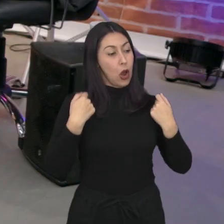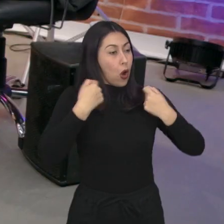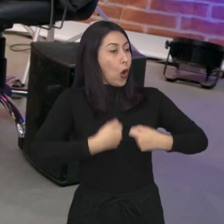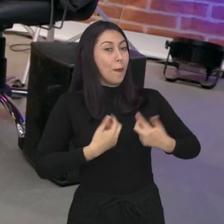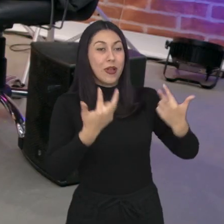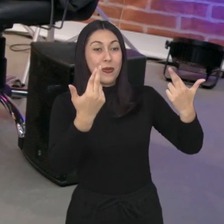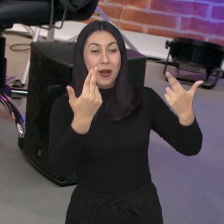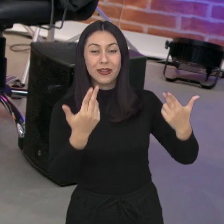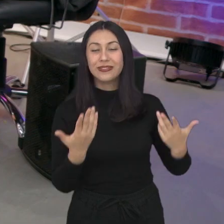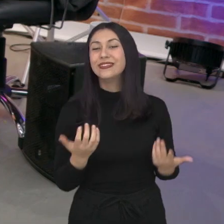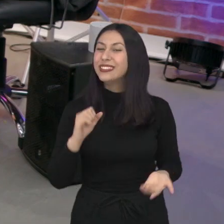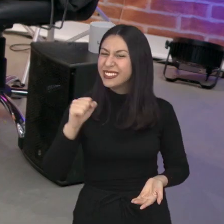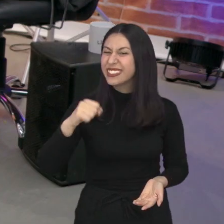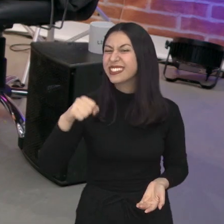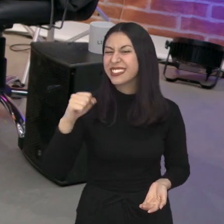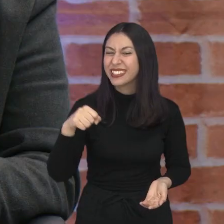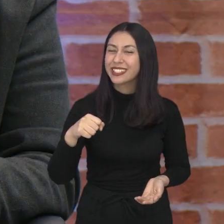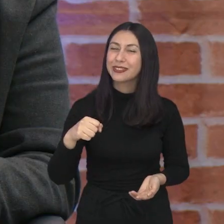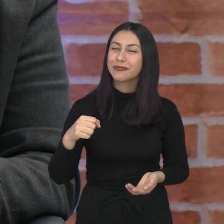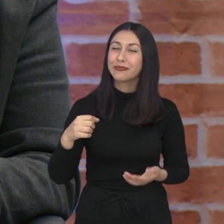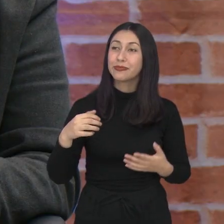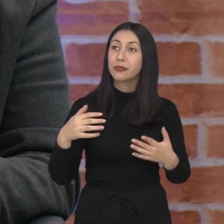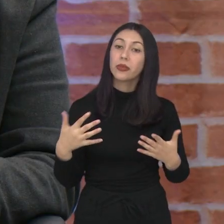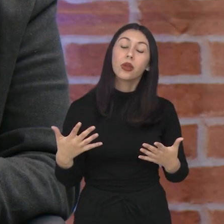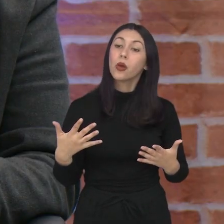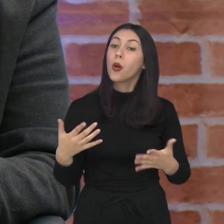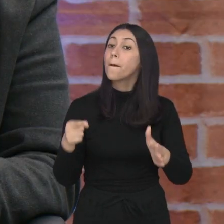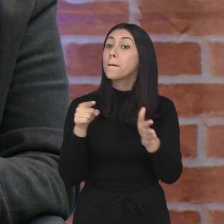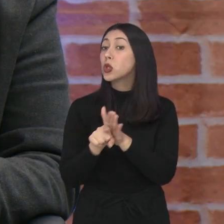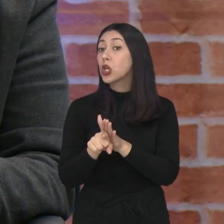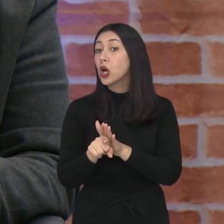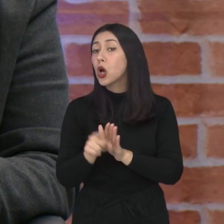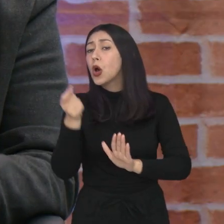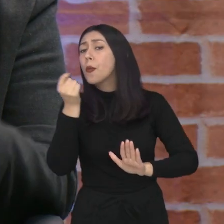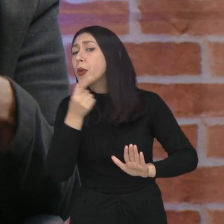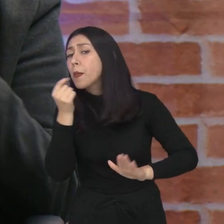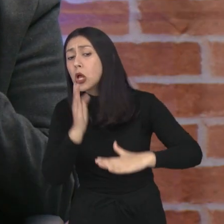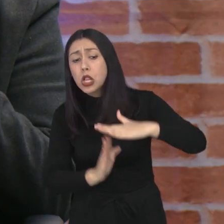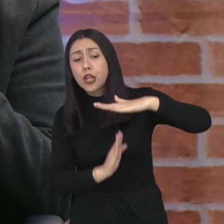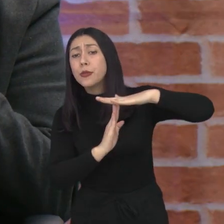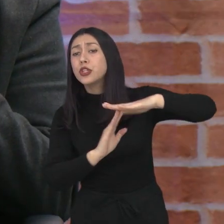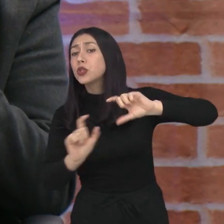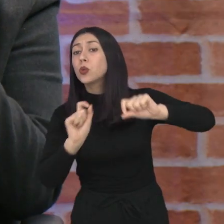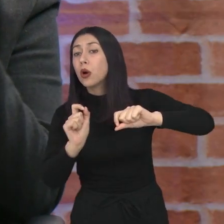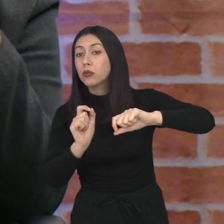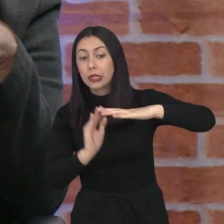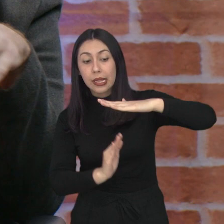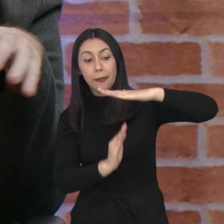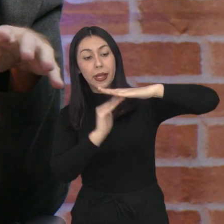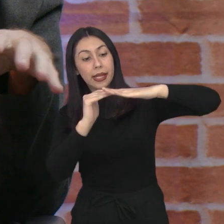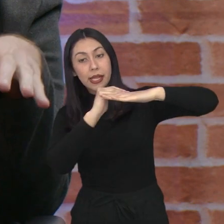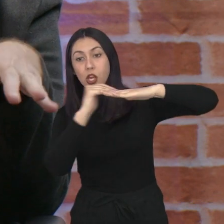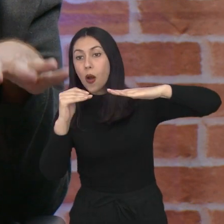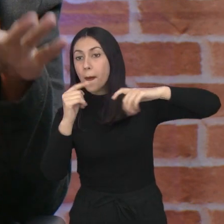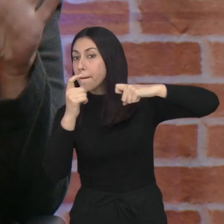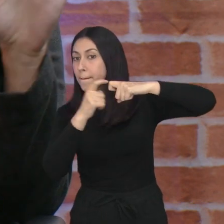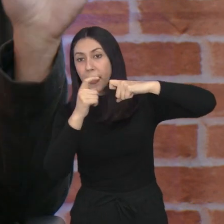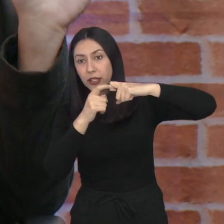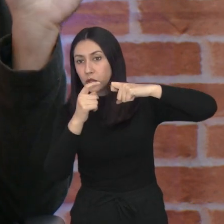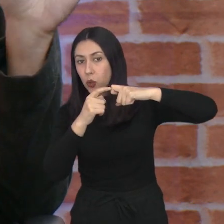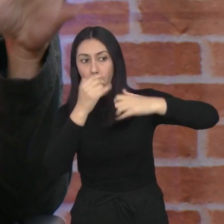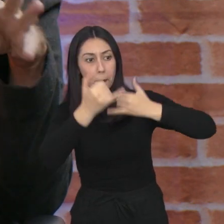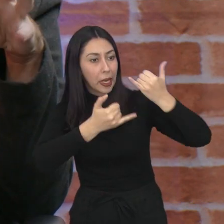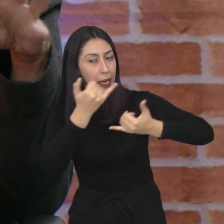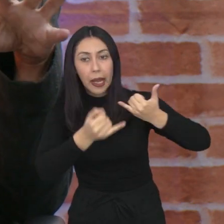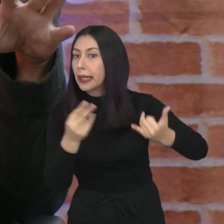Sim, sim, sim. Então, às vezes me perguntam qual é o limite do humor. Para mim, são médicos. Então, eu mexo com médico,